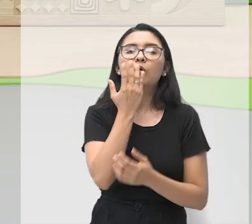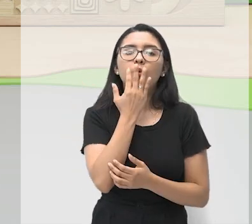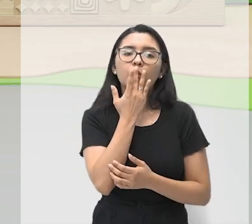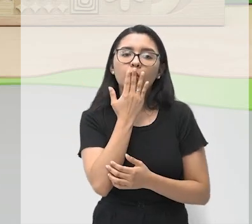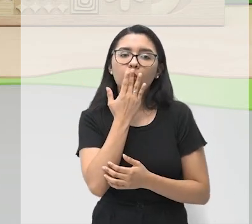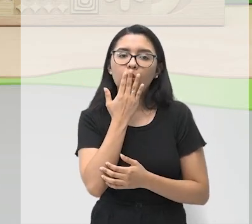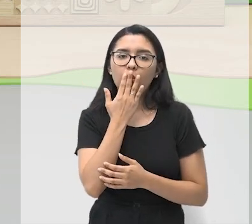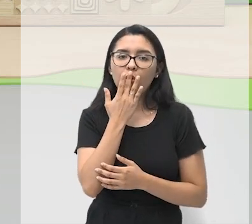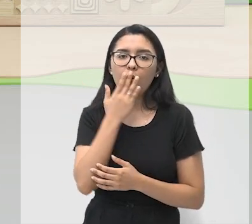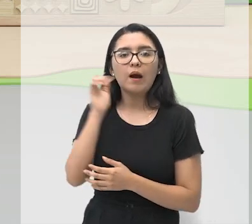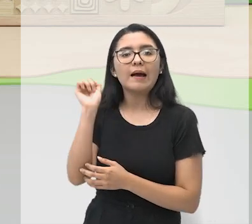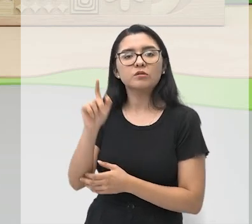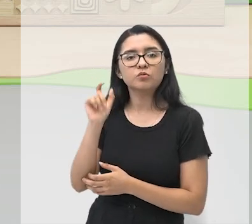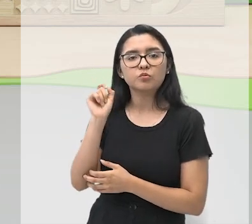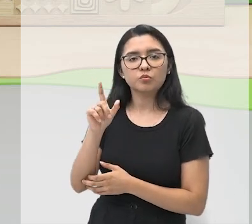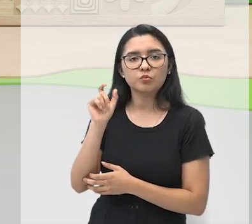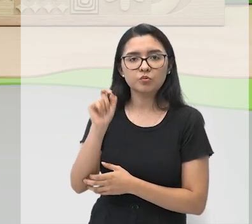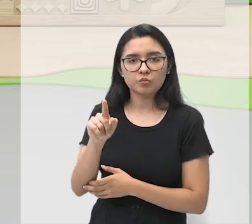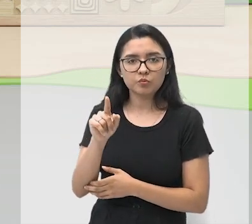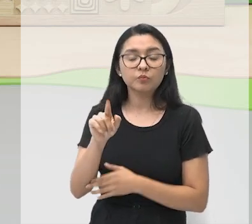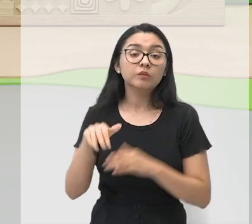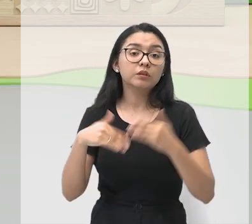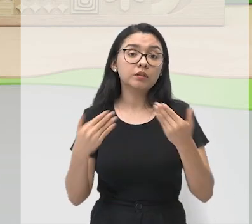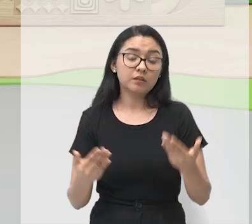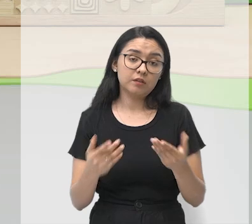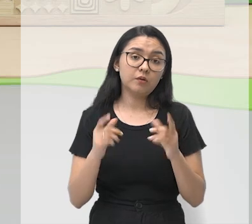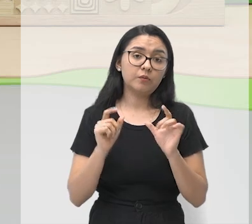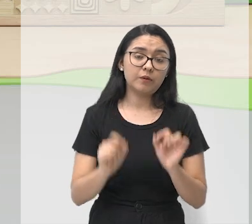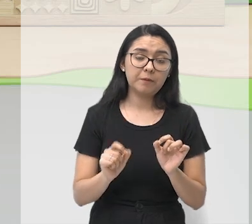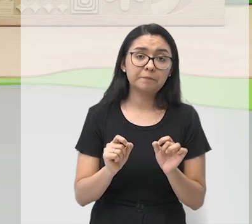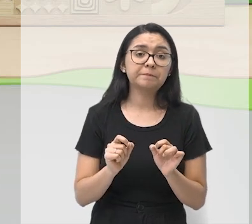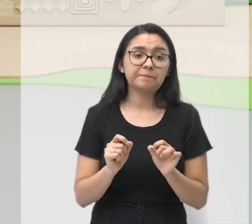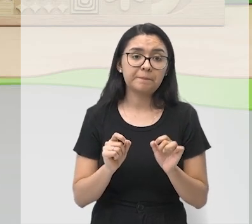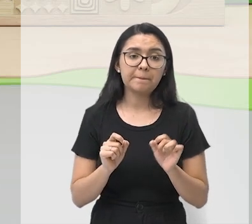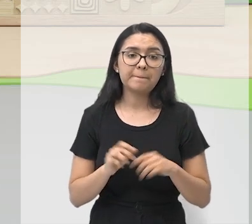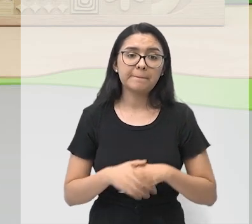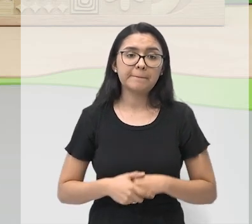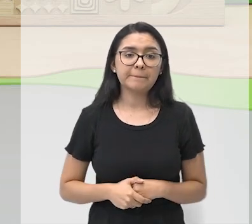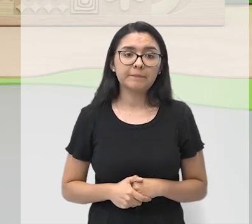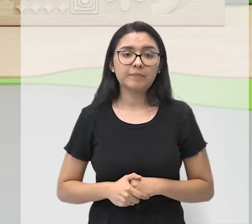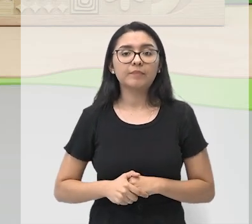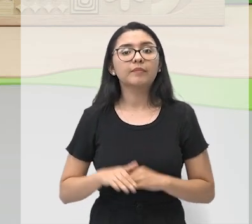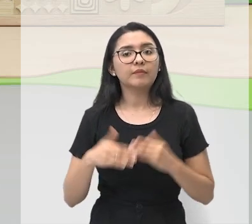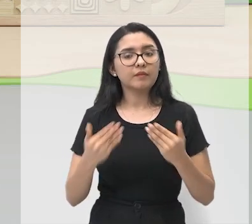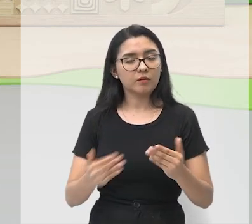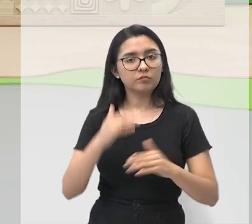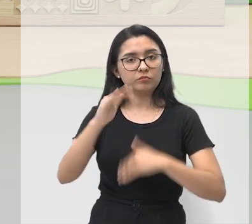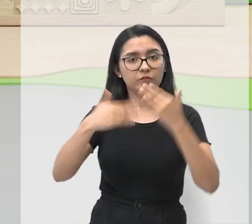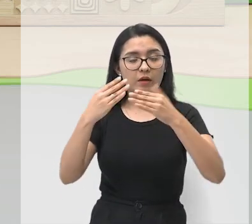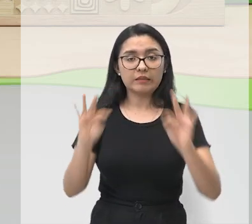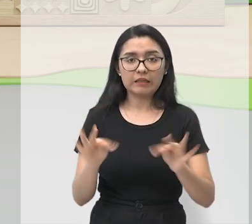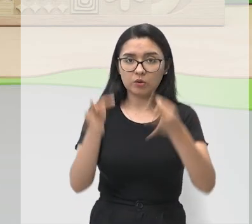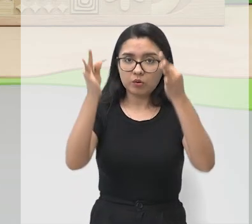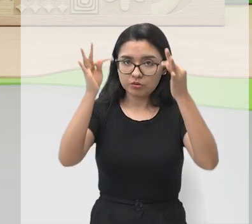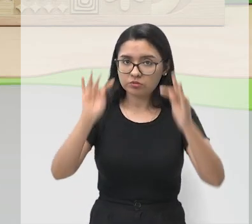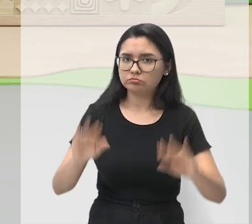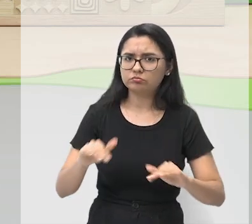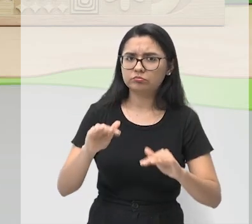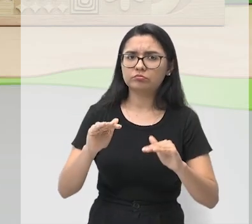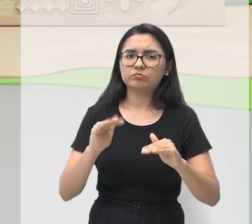da cor azul. Então, uma das coisas que o avanço da